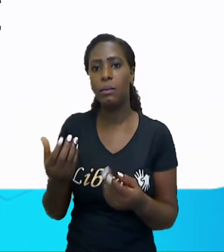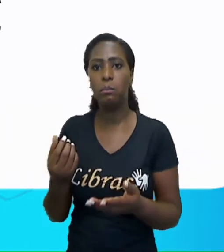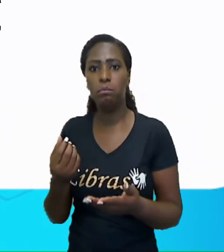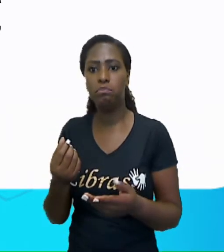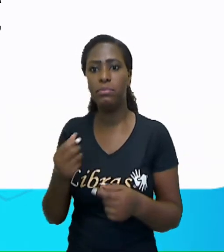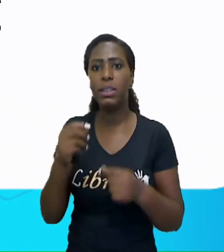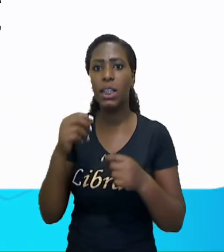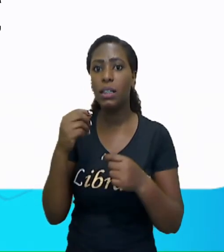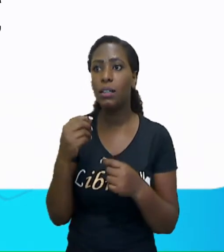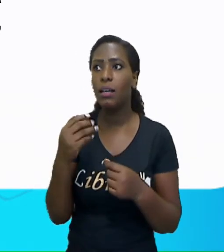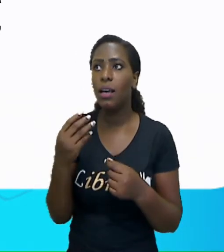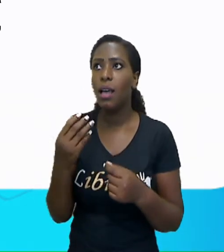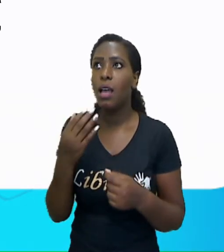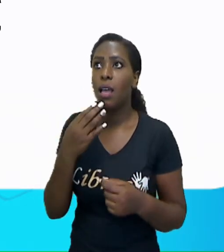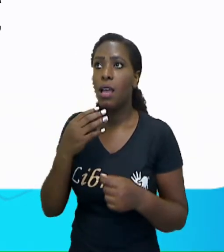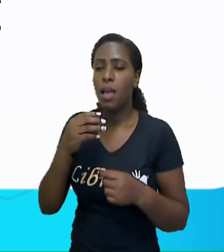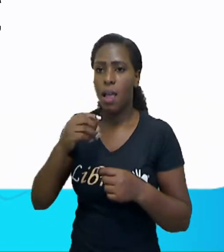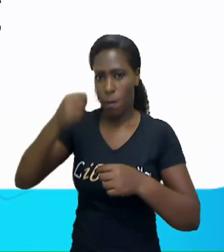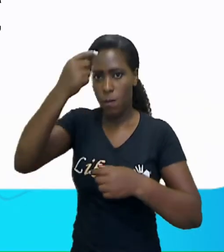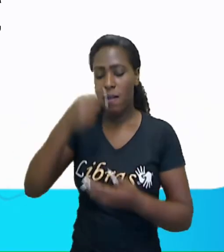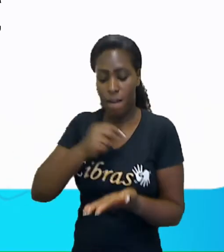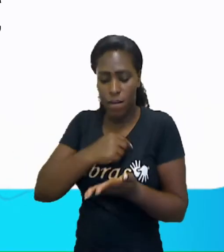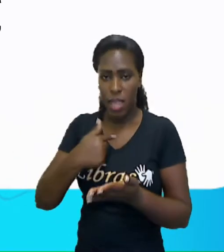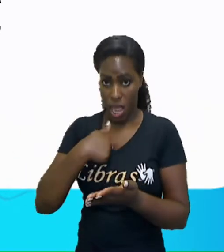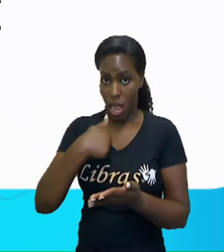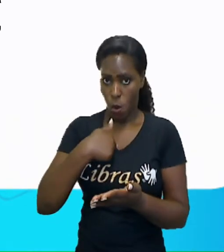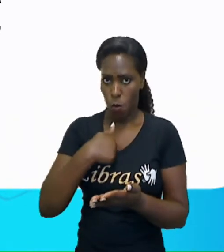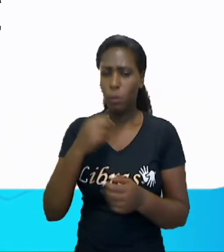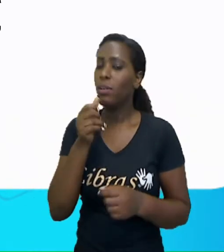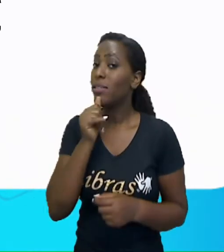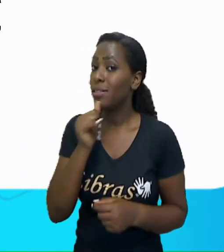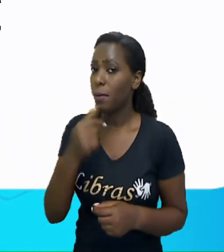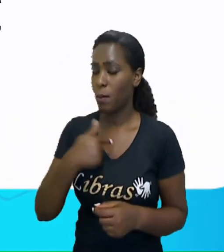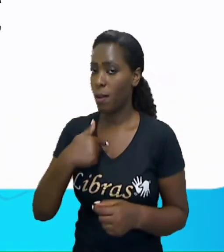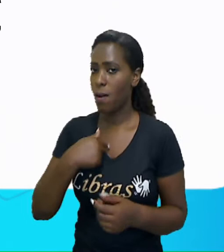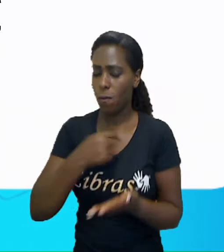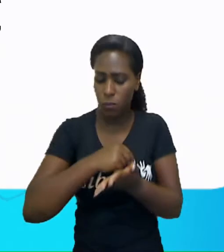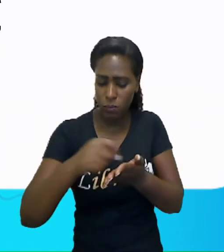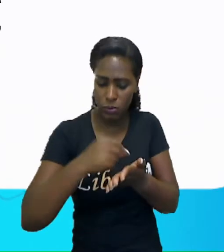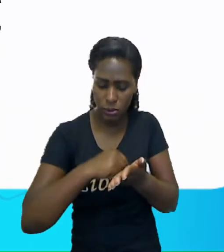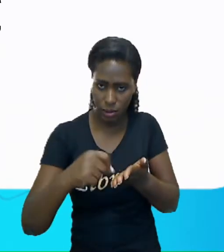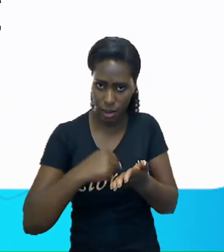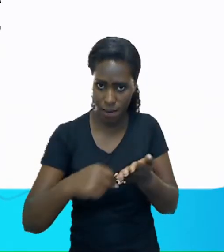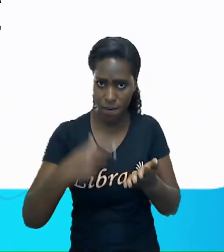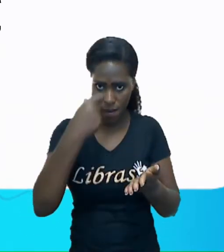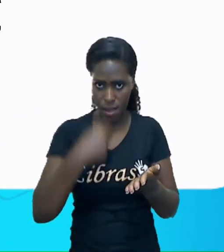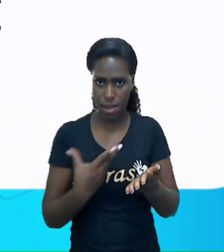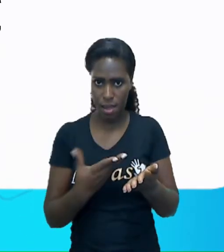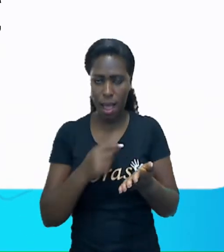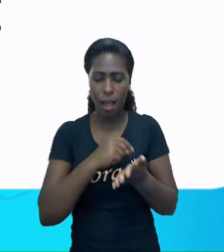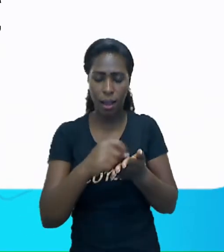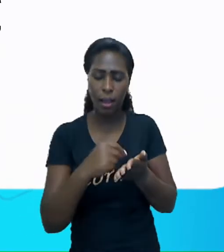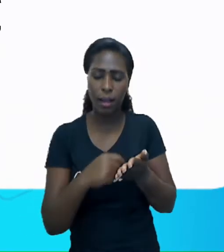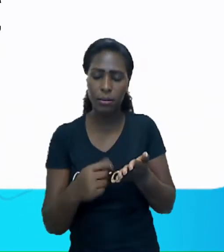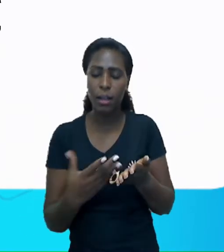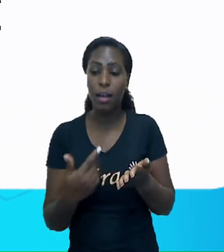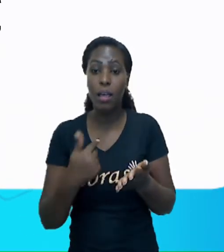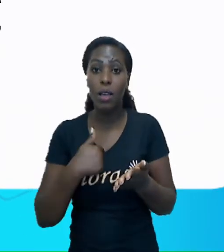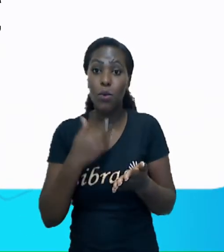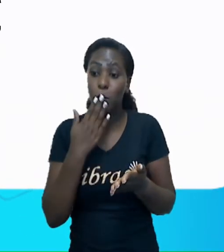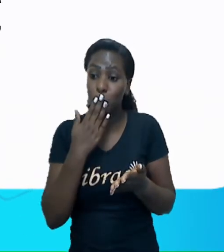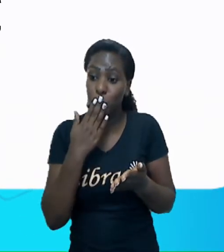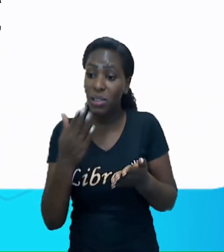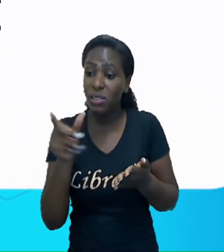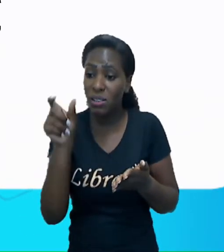carta, poderá atendê-lo. Por isso, além de explicitar a solicitação, deve